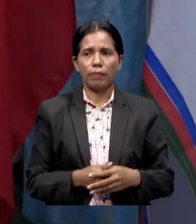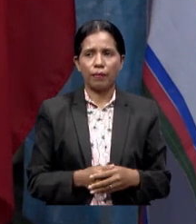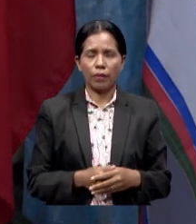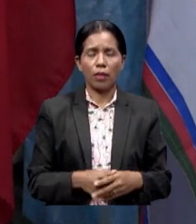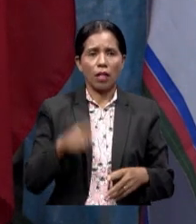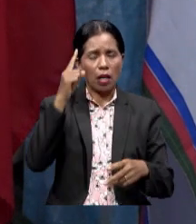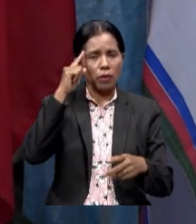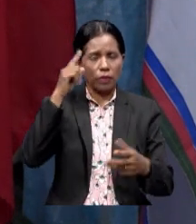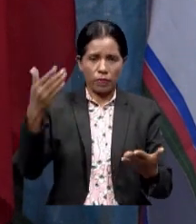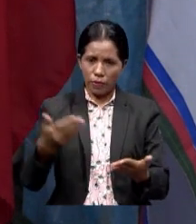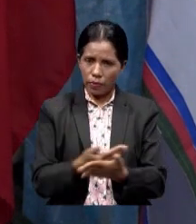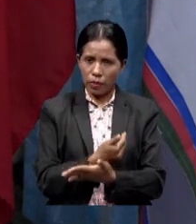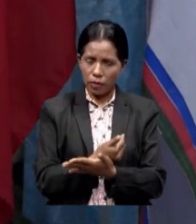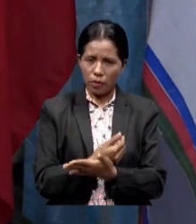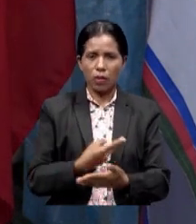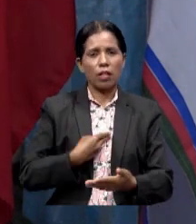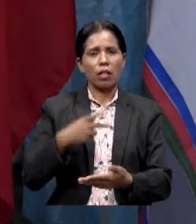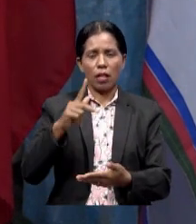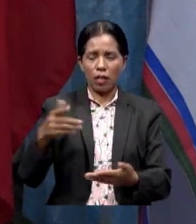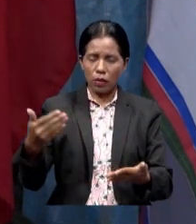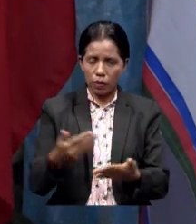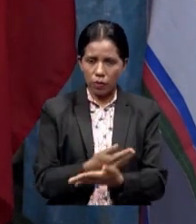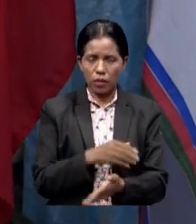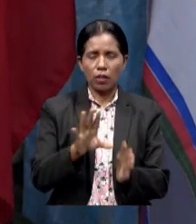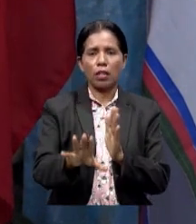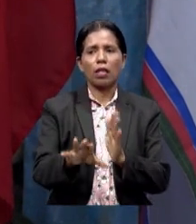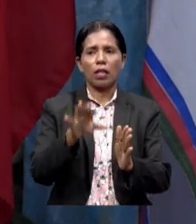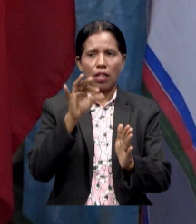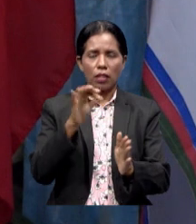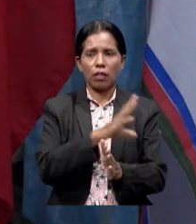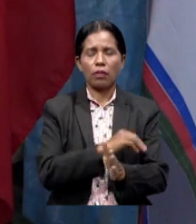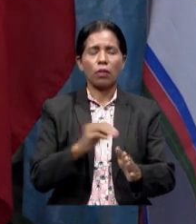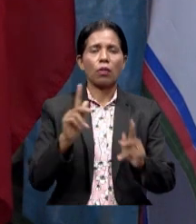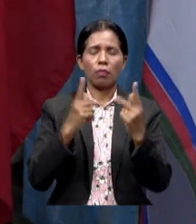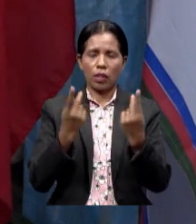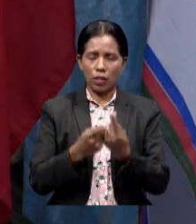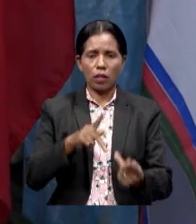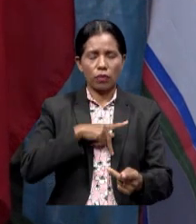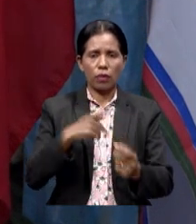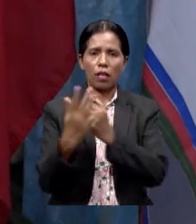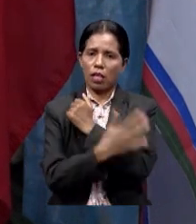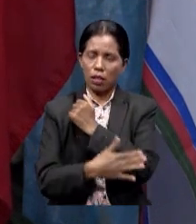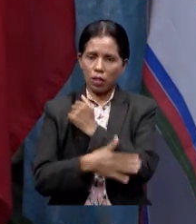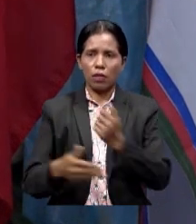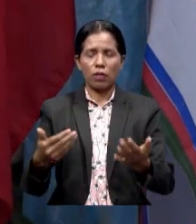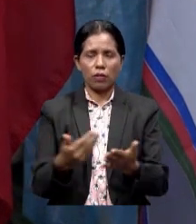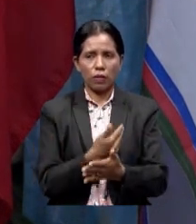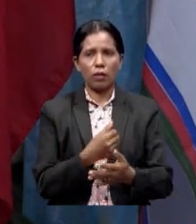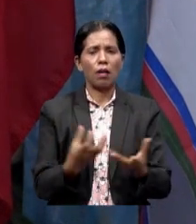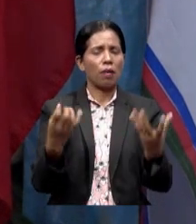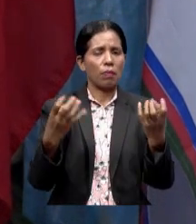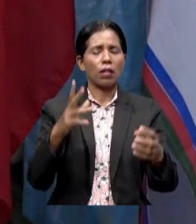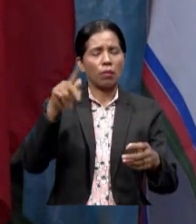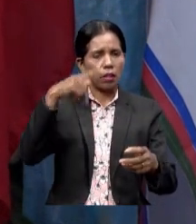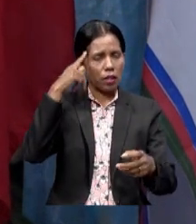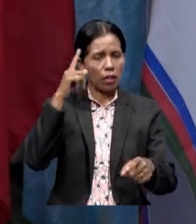Hanoi foi, a Halo foi, mentalidade foi, empresário foi, ação foi. Para que a política se